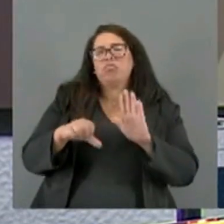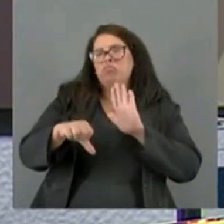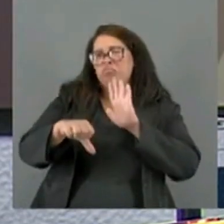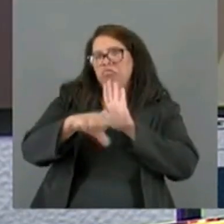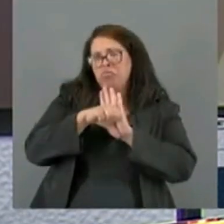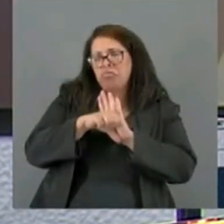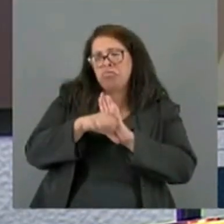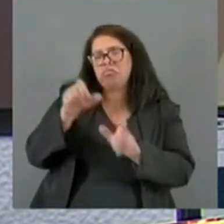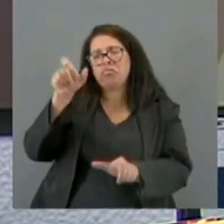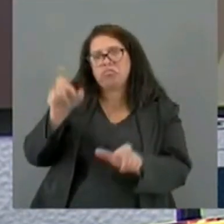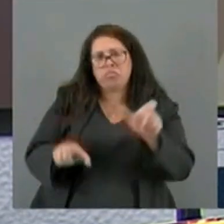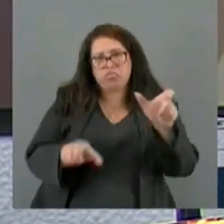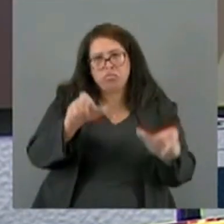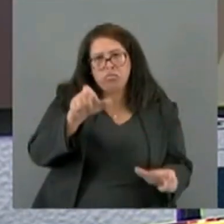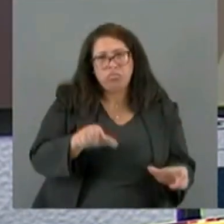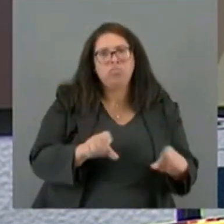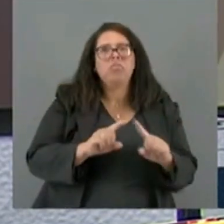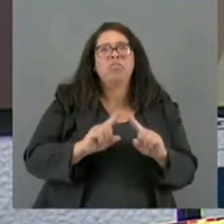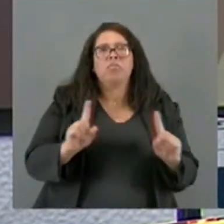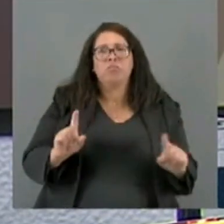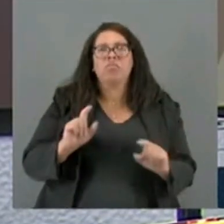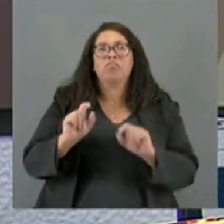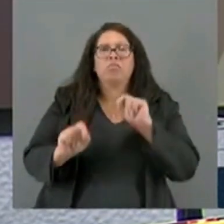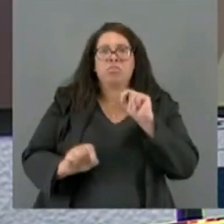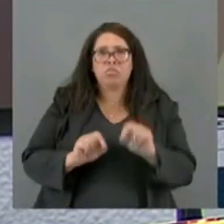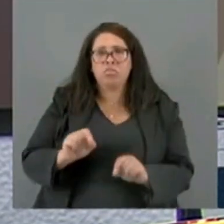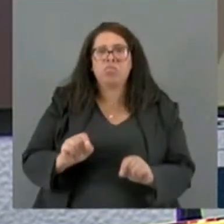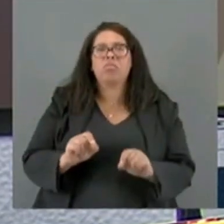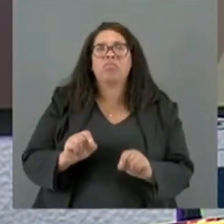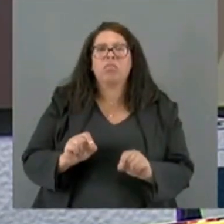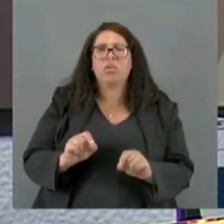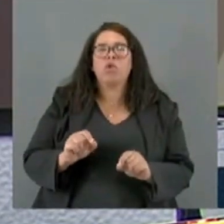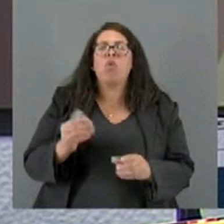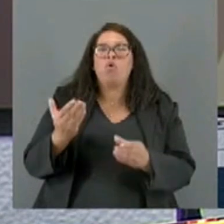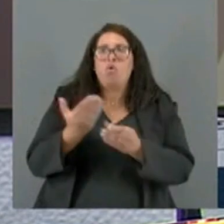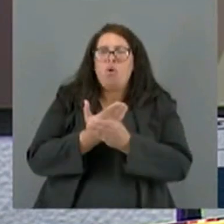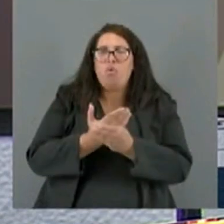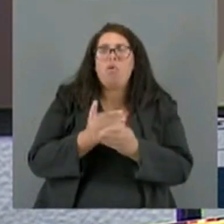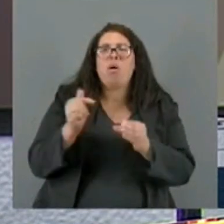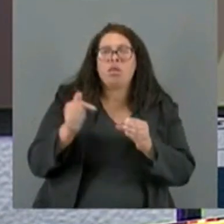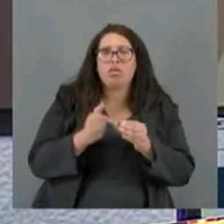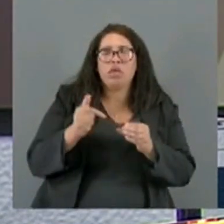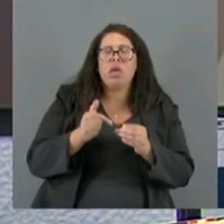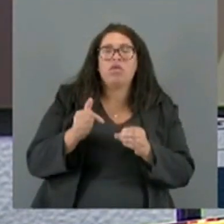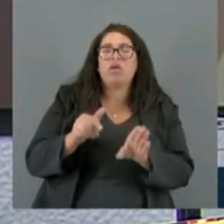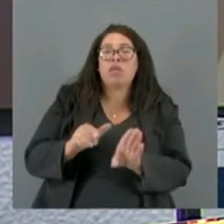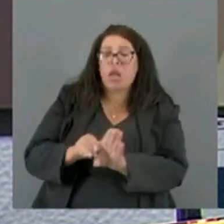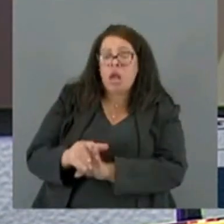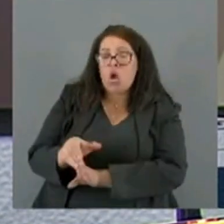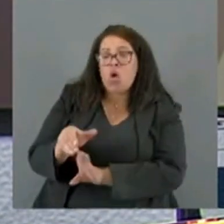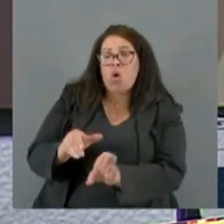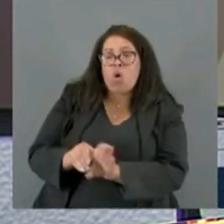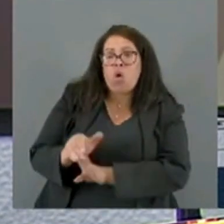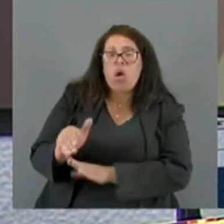pessoa. Porém, desde que este processo seja norteado